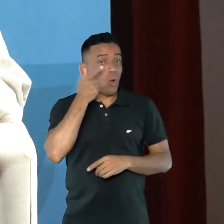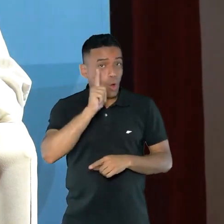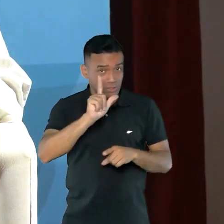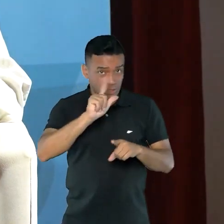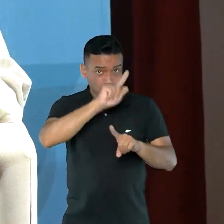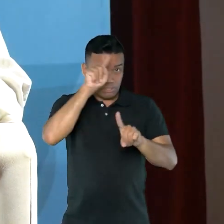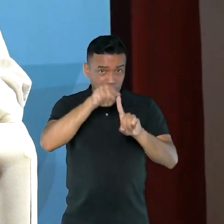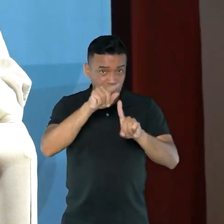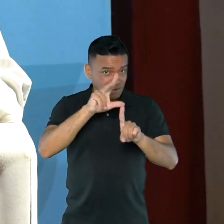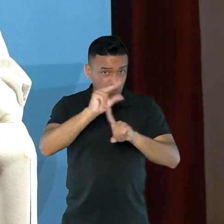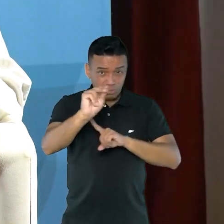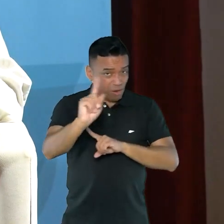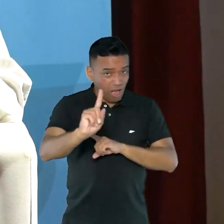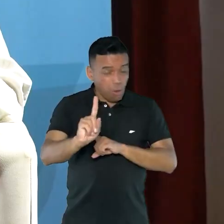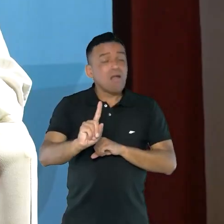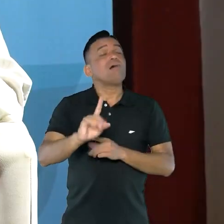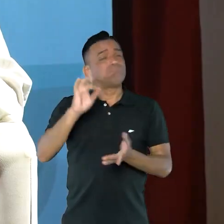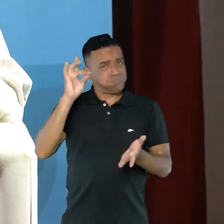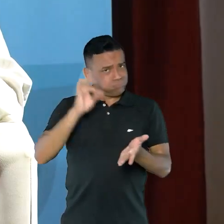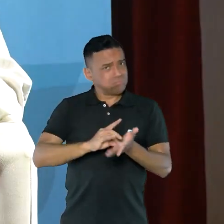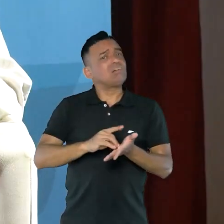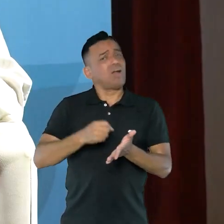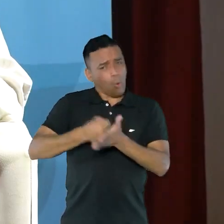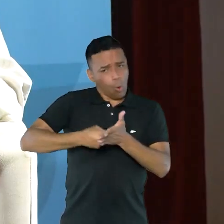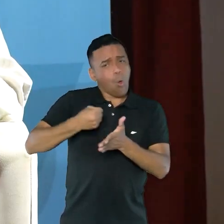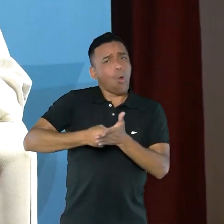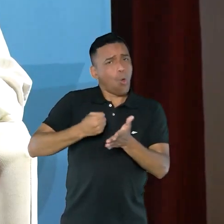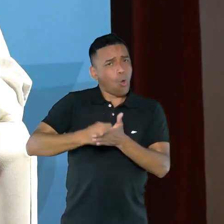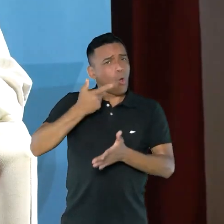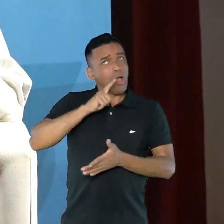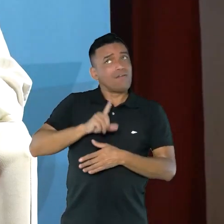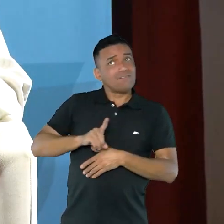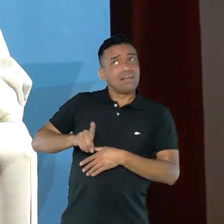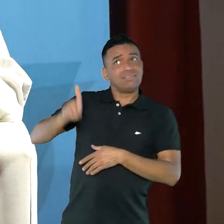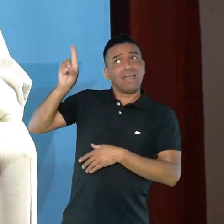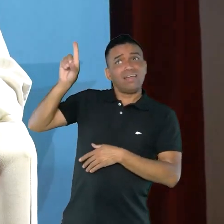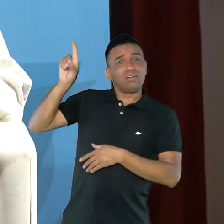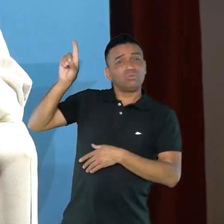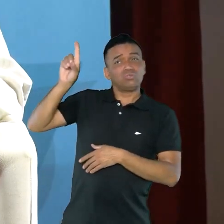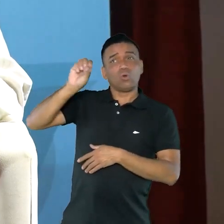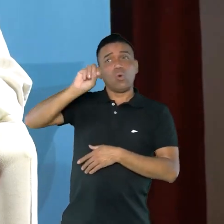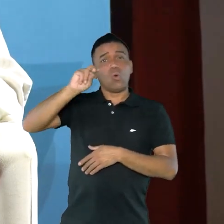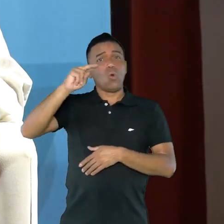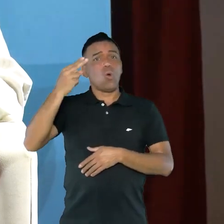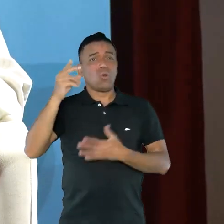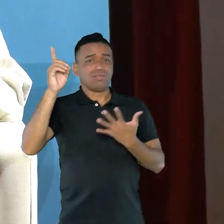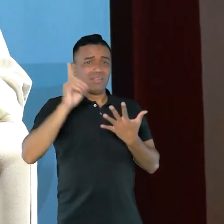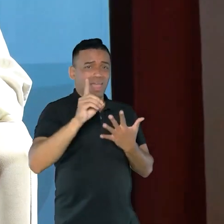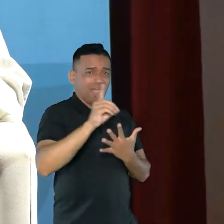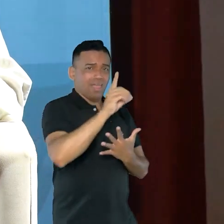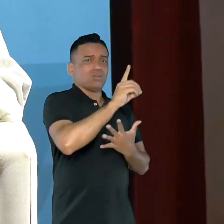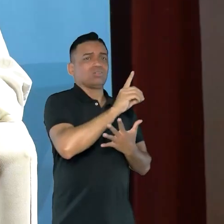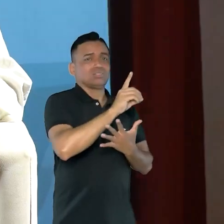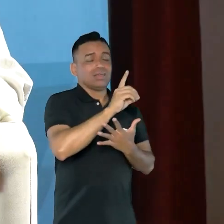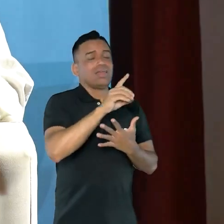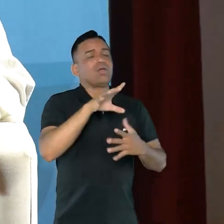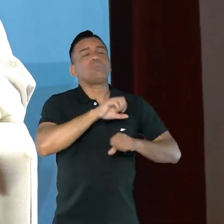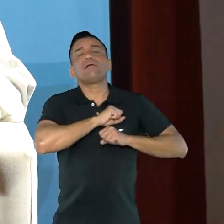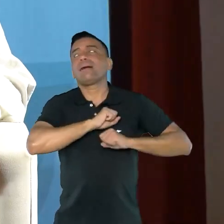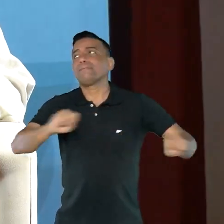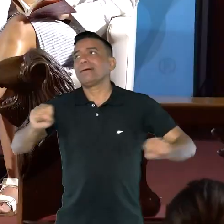alguma autenticidade. Farta de deuses e semideuses, eu me apaixono mesmo por